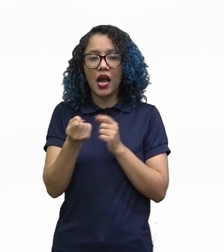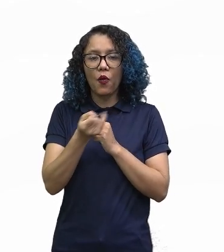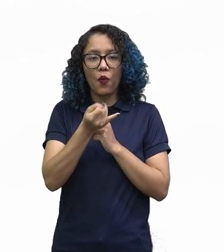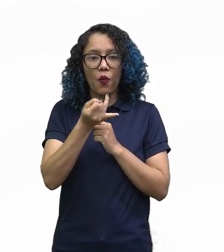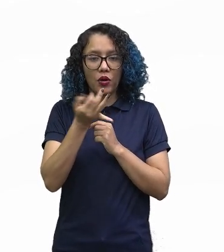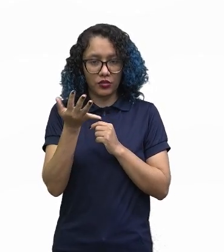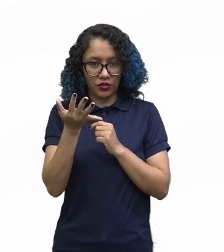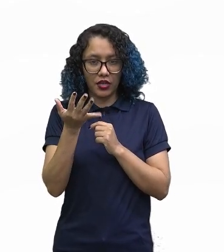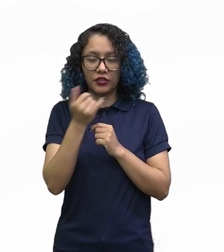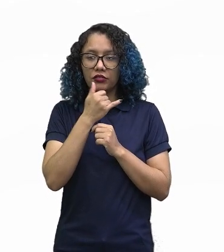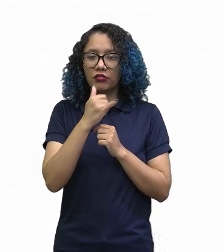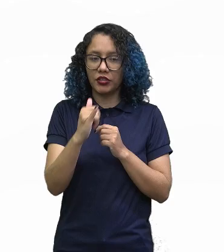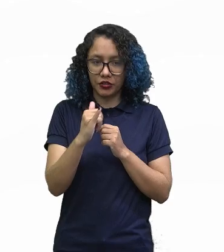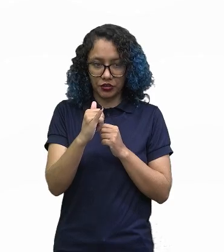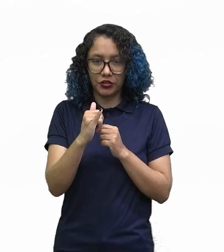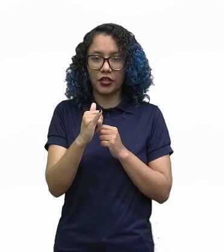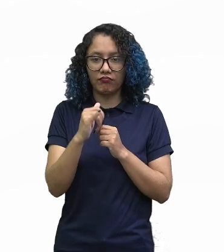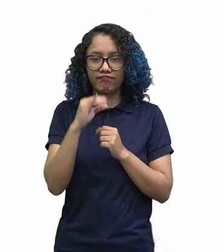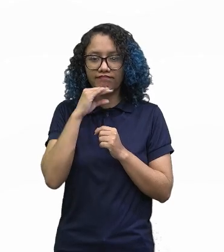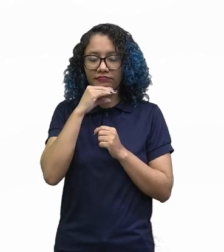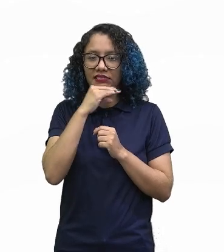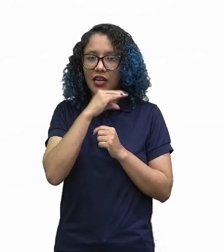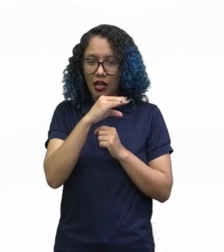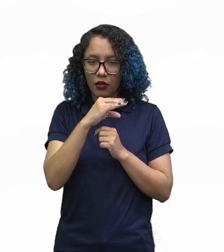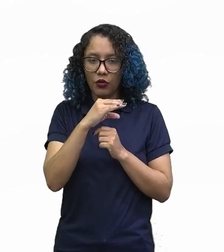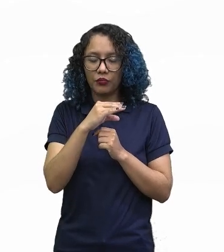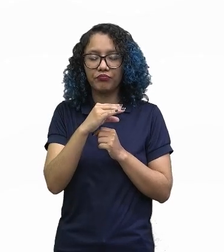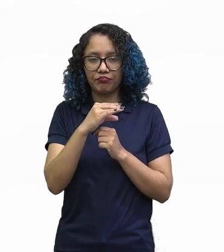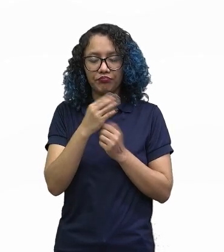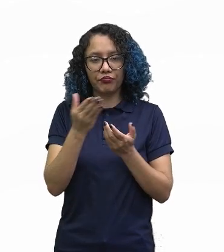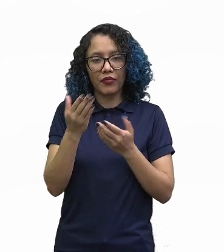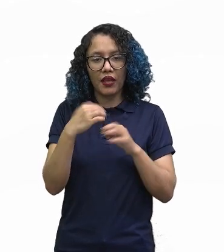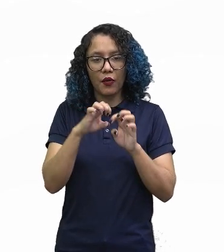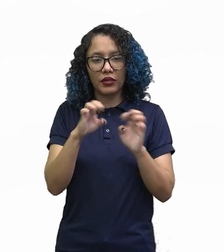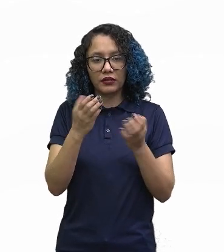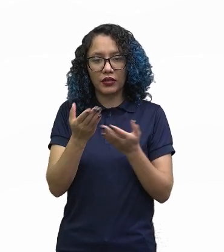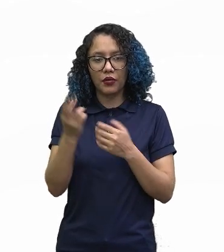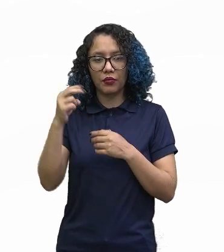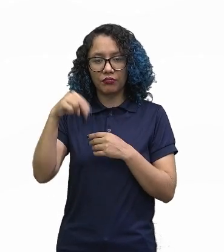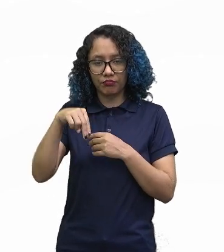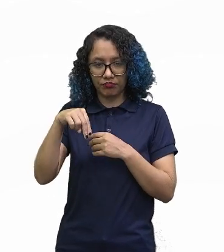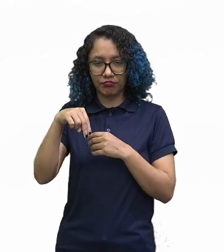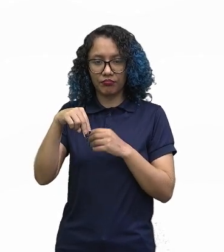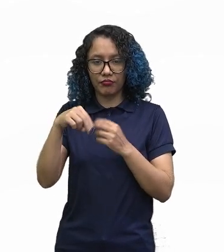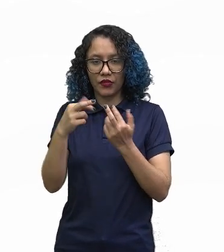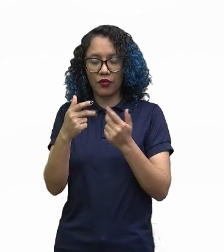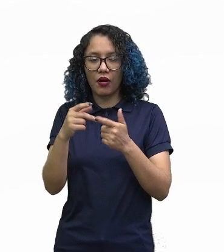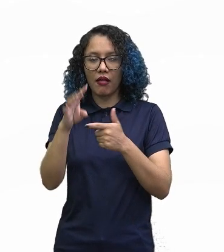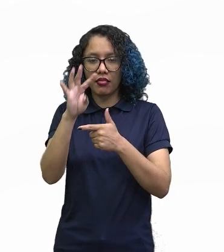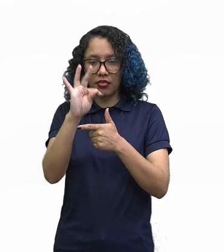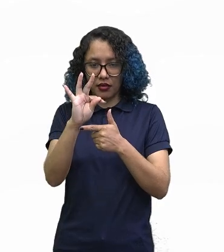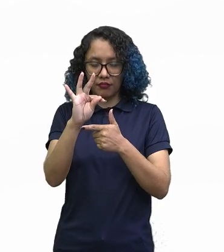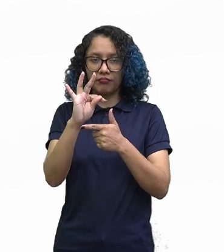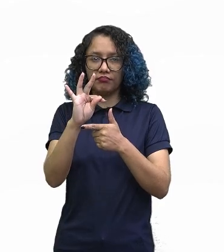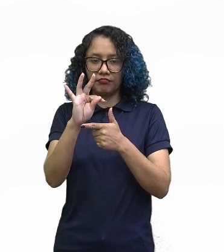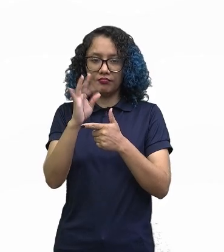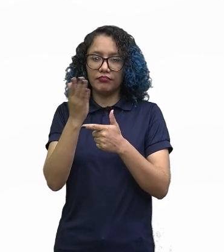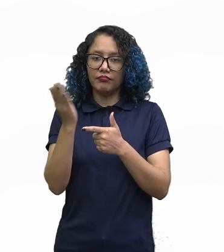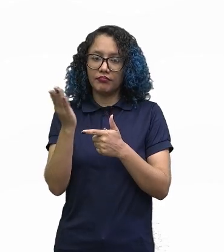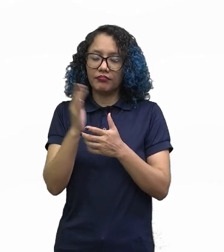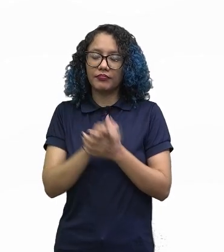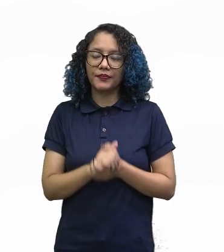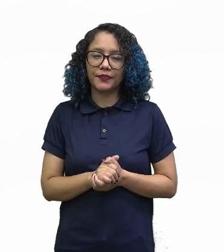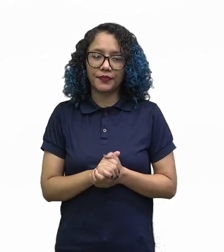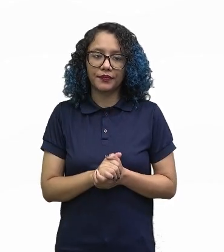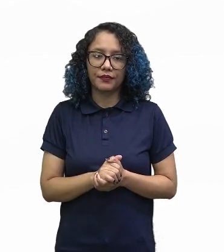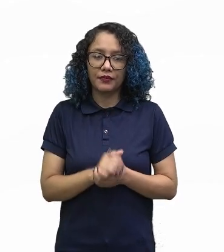o rendimento, que é representado pela letra grega nu, é igual a tal, que é a letra grega também, esse Tzinho